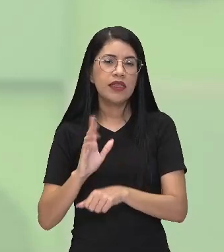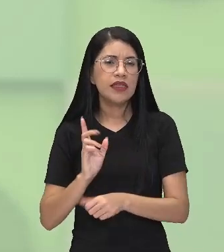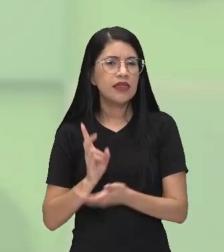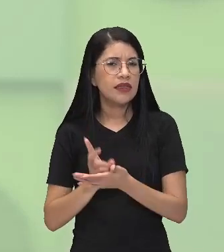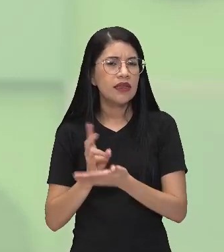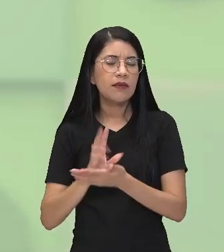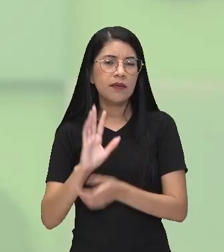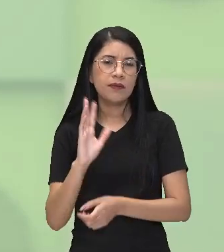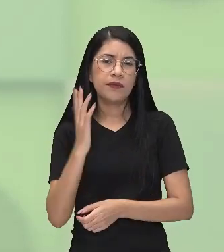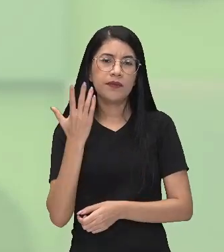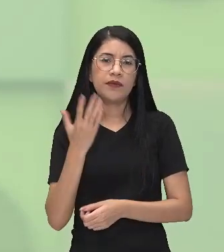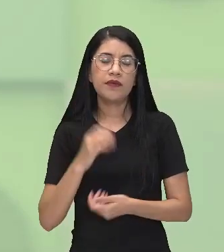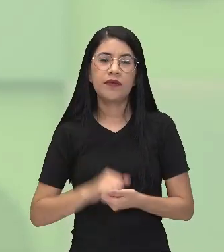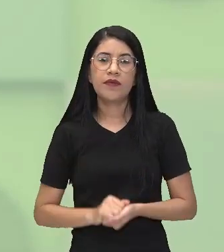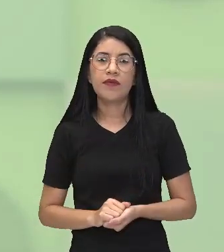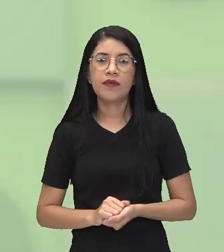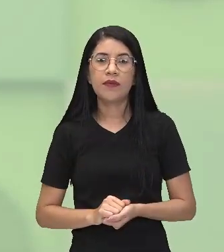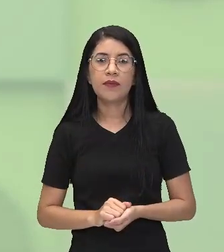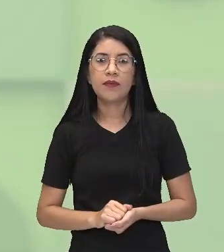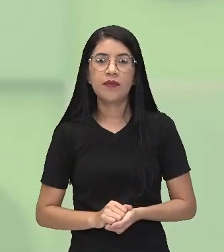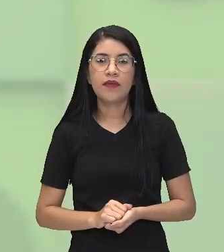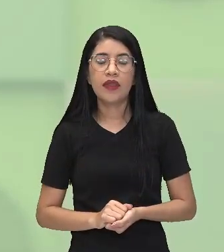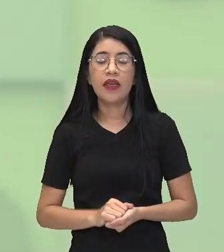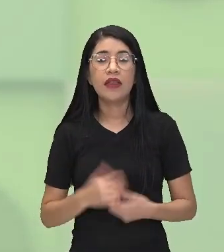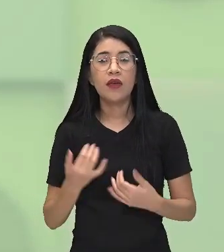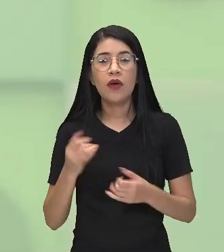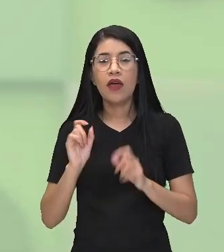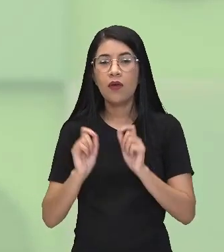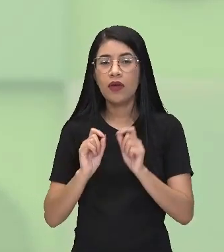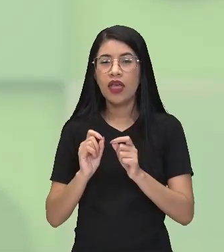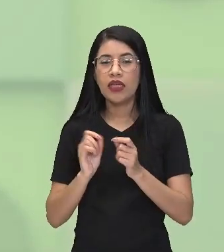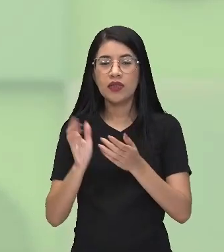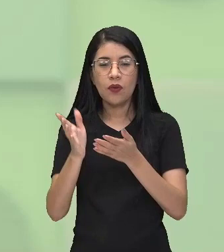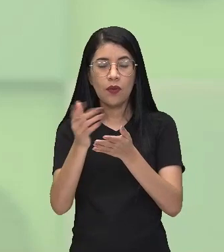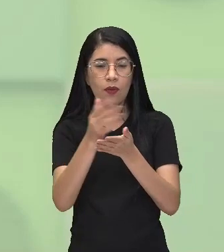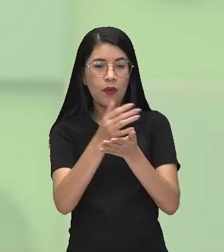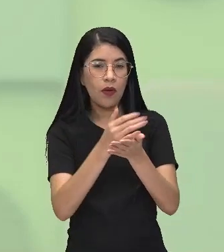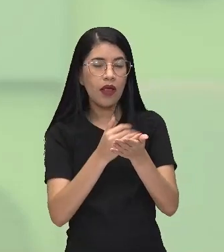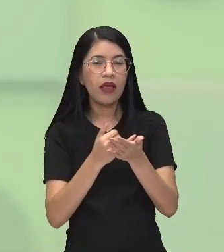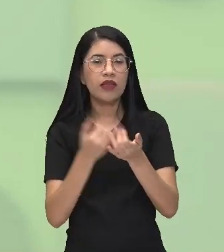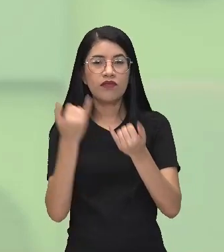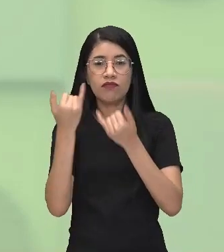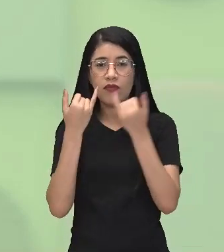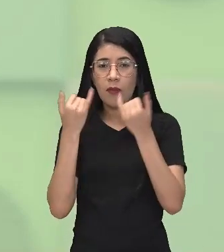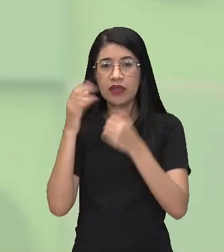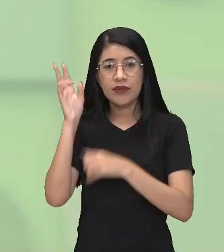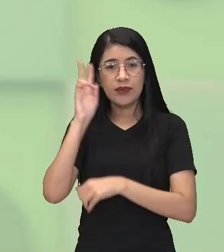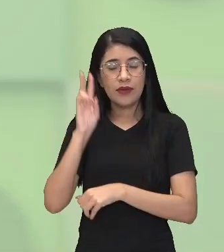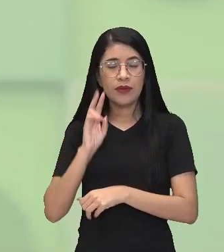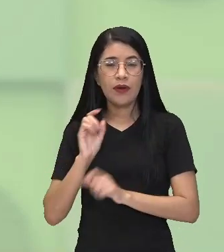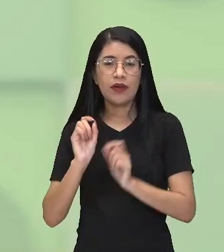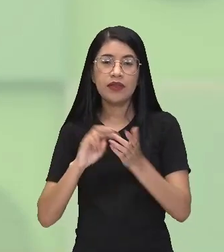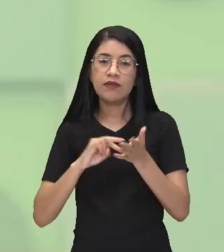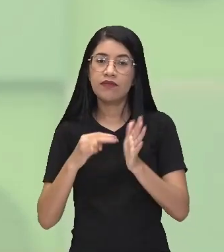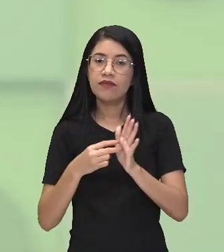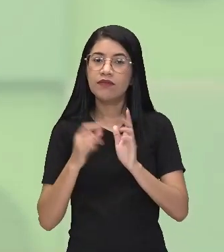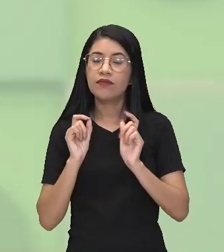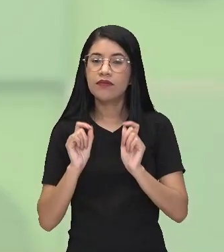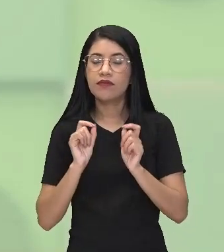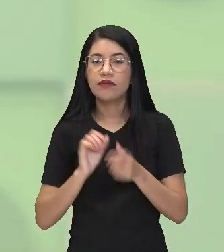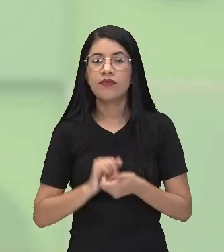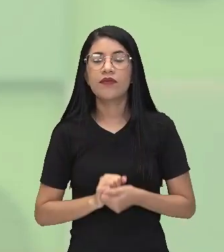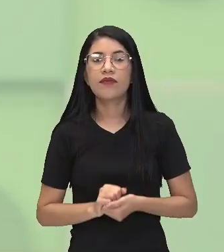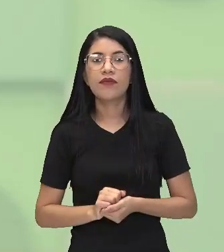são denominados dados históricos. O que é um dado histórico? É quando